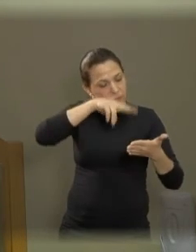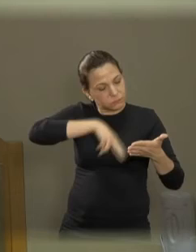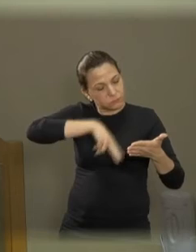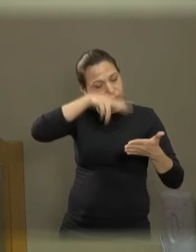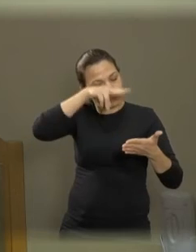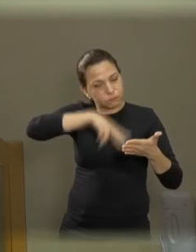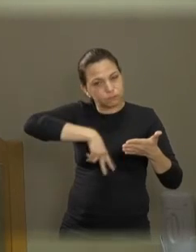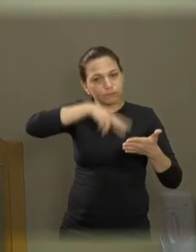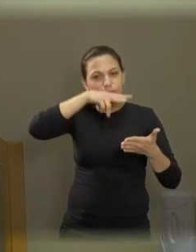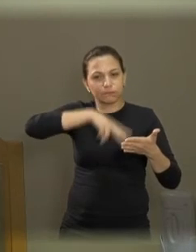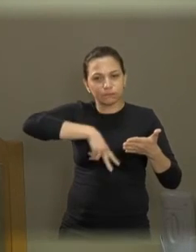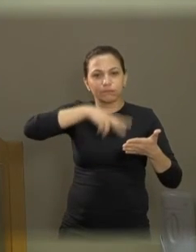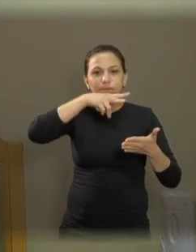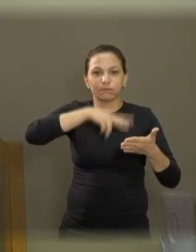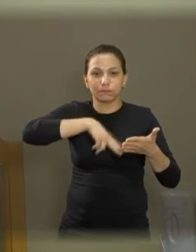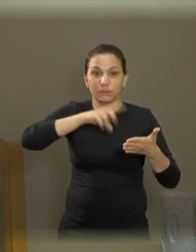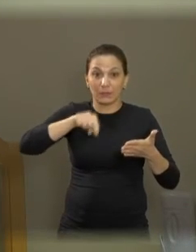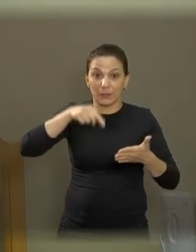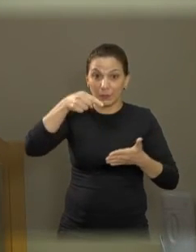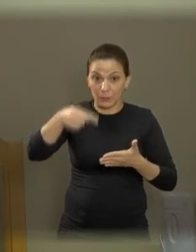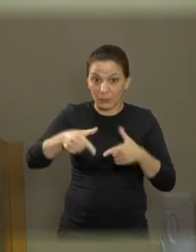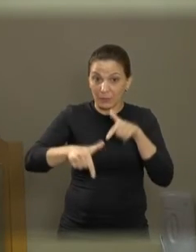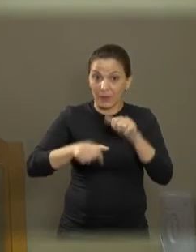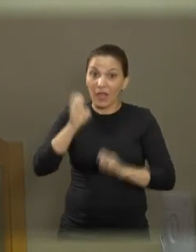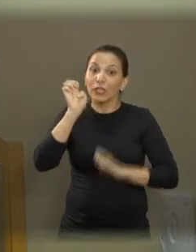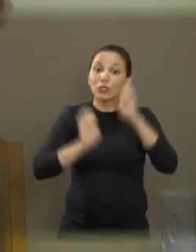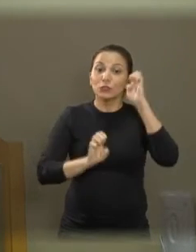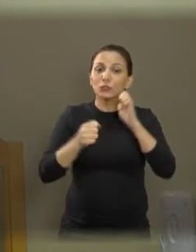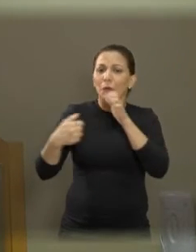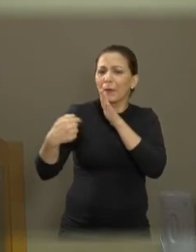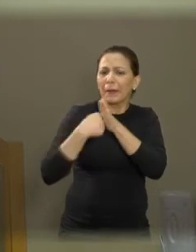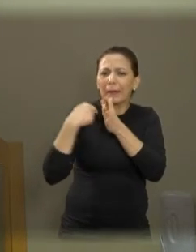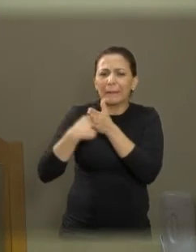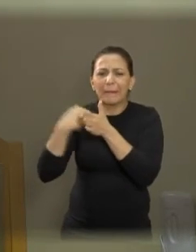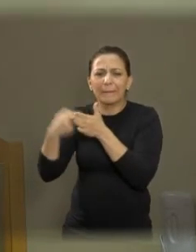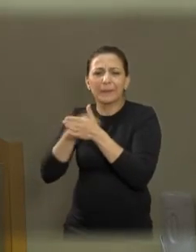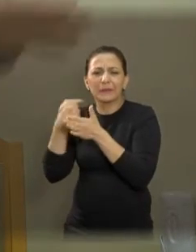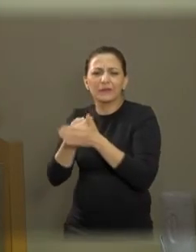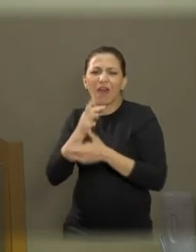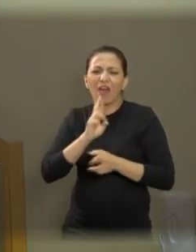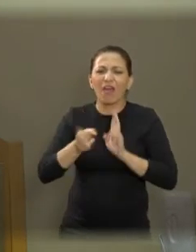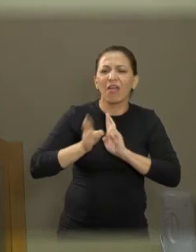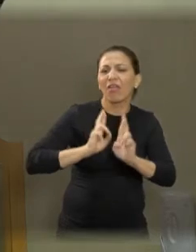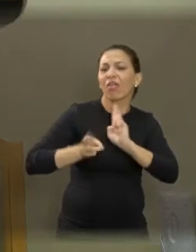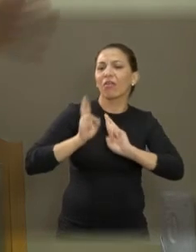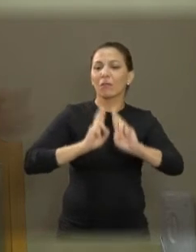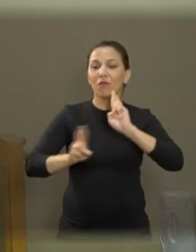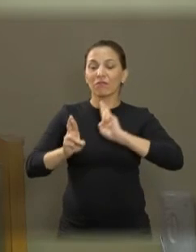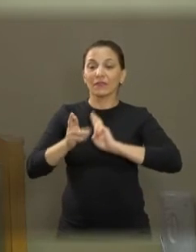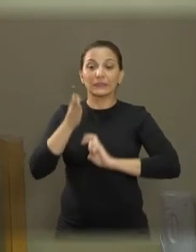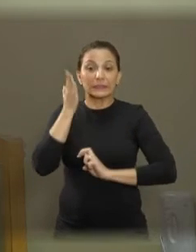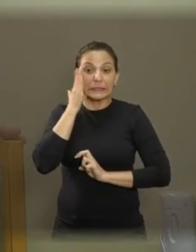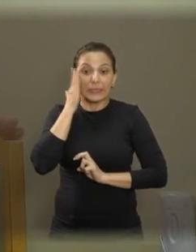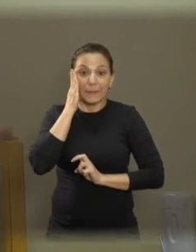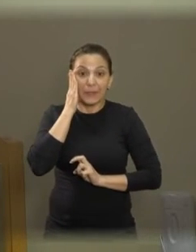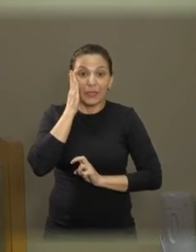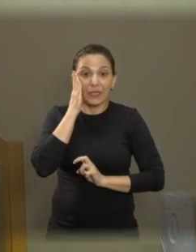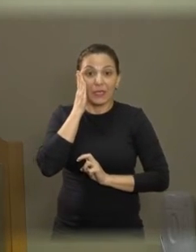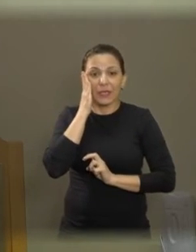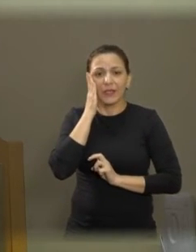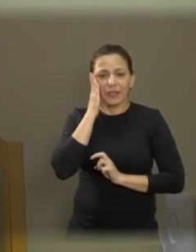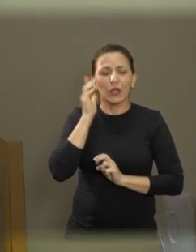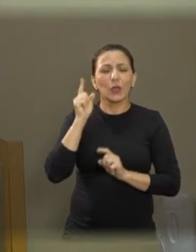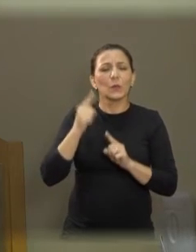lia. E quando eu fui para a indústria, o cara me perguntava, eu respondia tudo. Ele falou, é esse cara